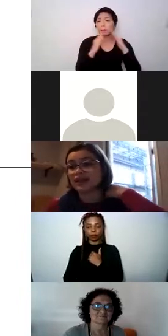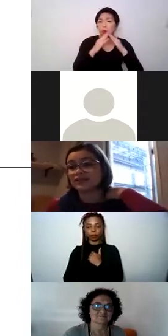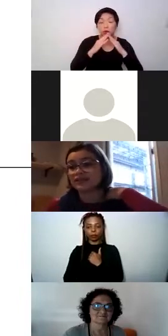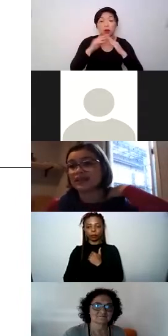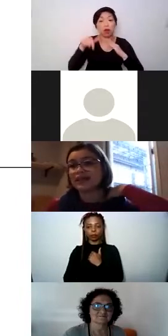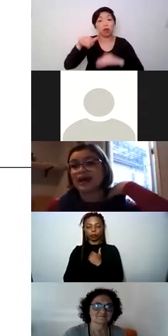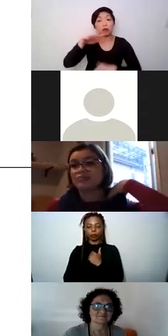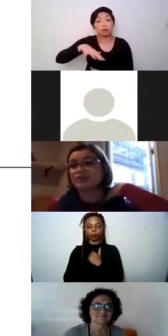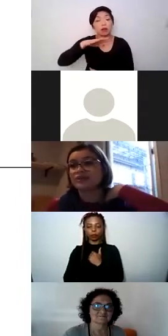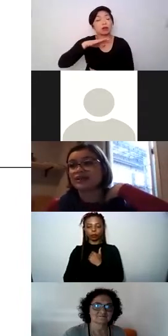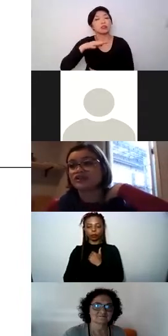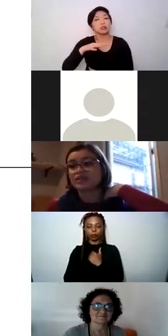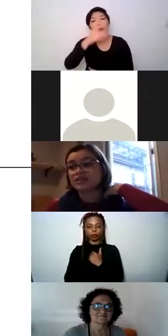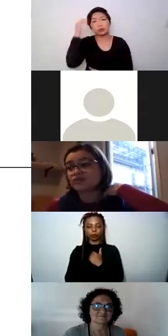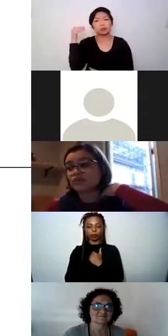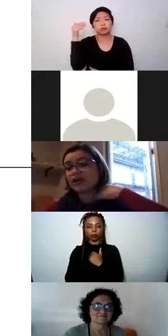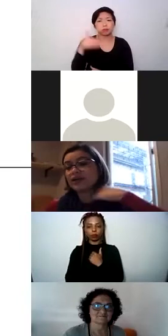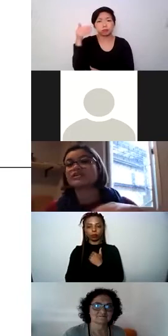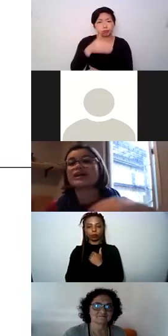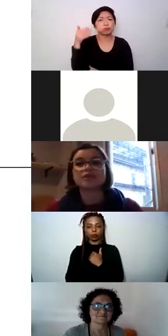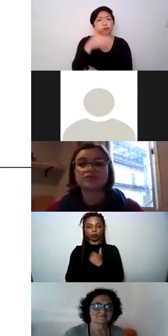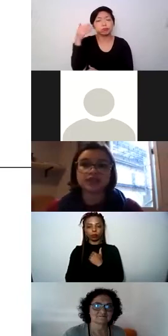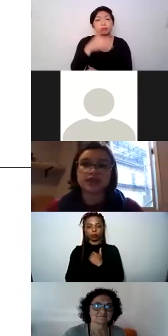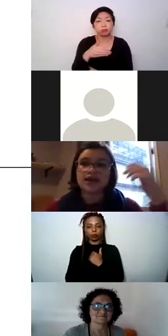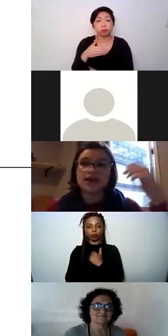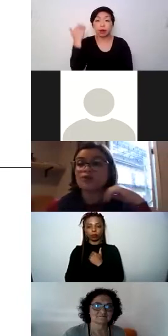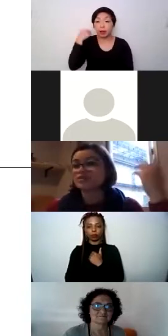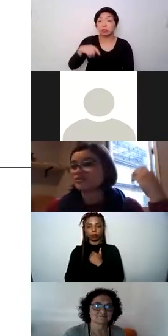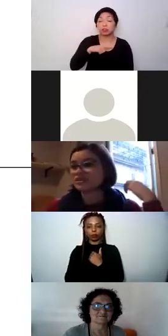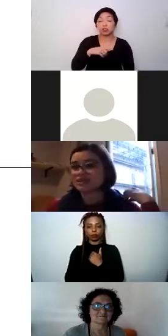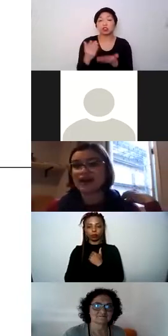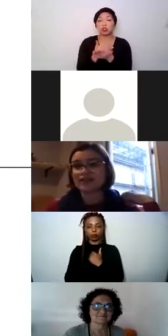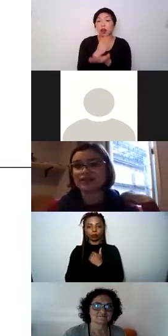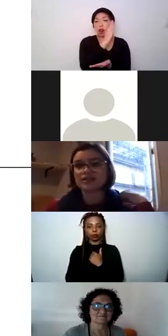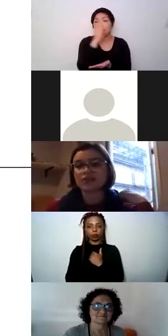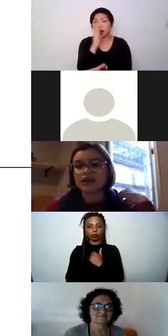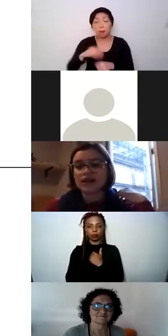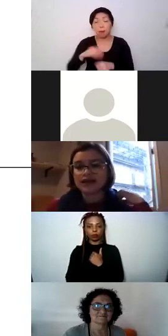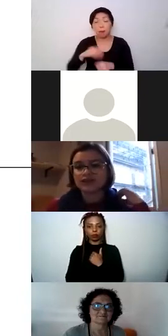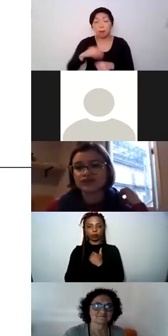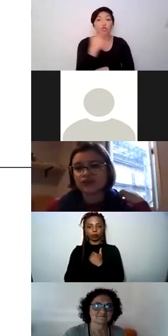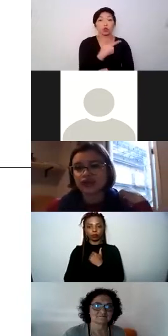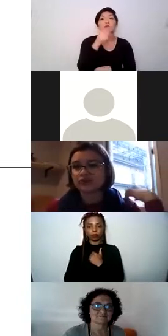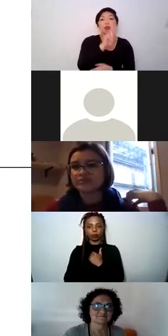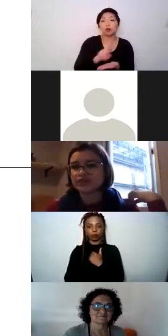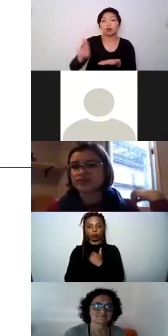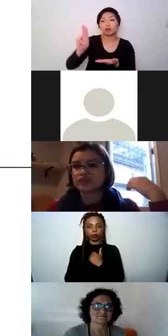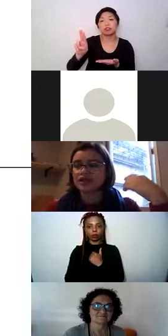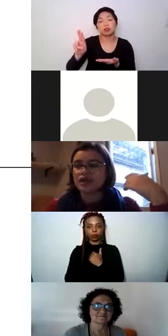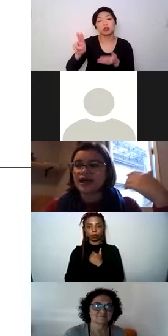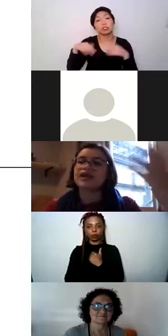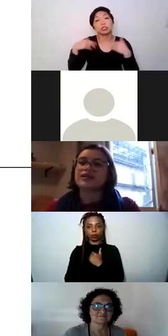frequentada, a biblioteca tinha um acervo muito maior na época do que algumas universidades, então era de fato um